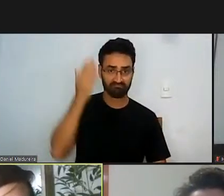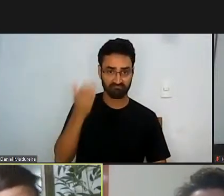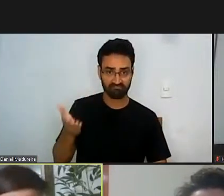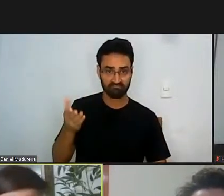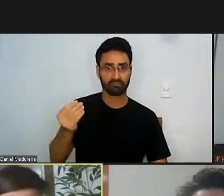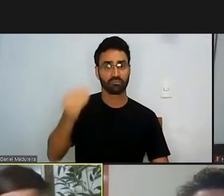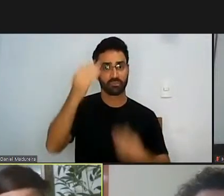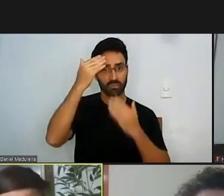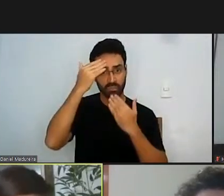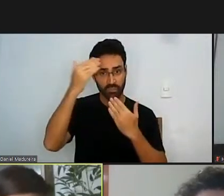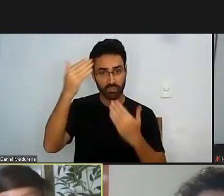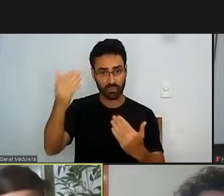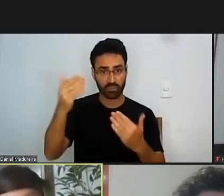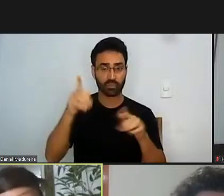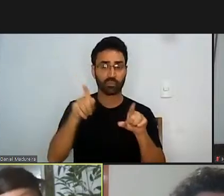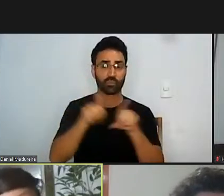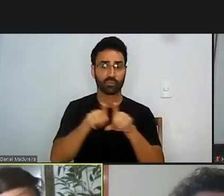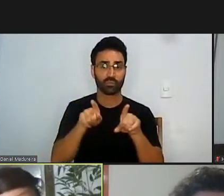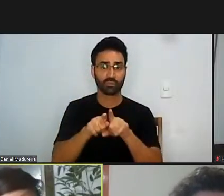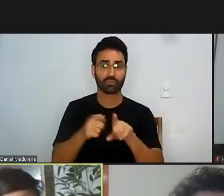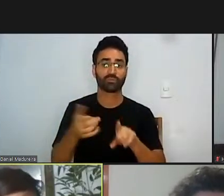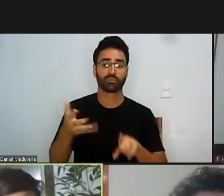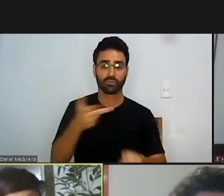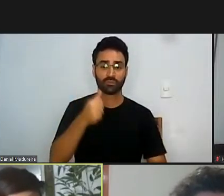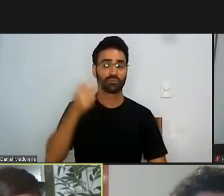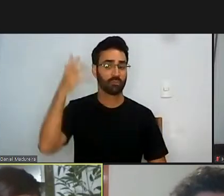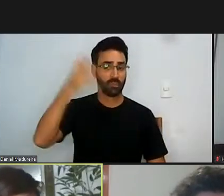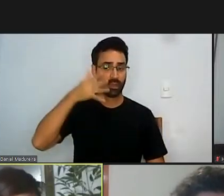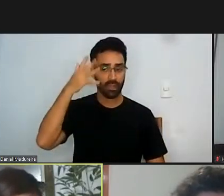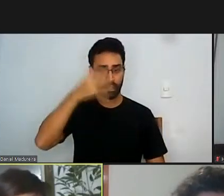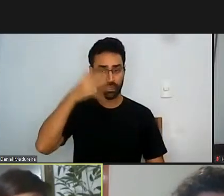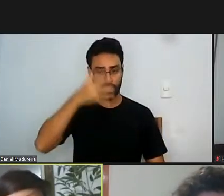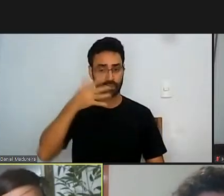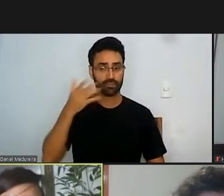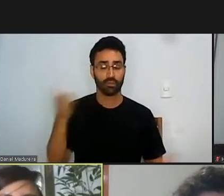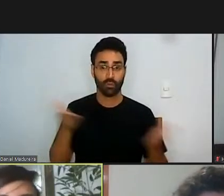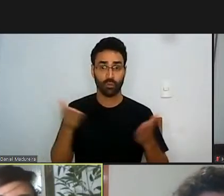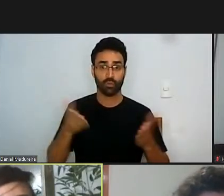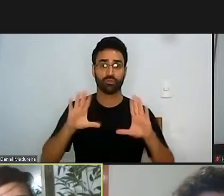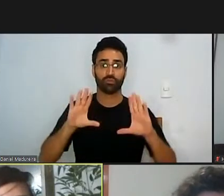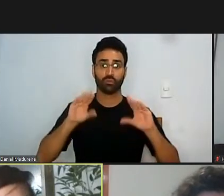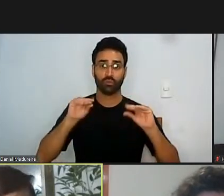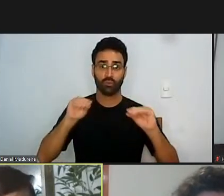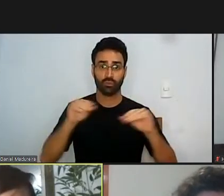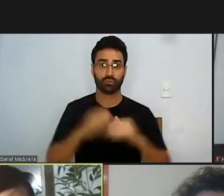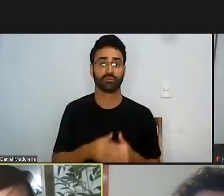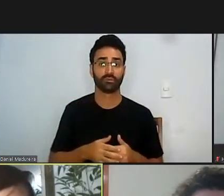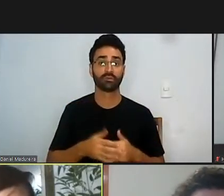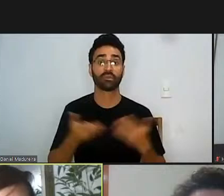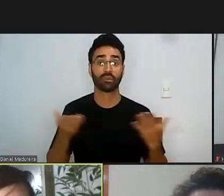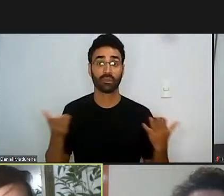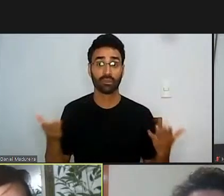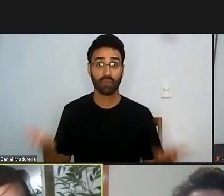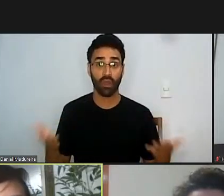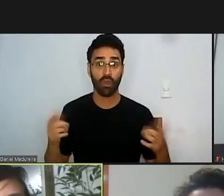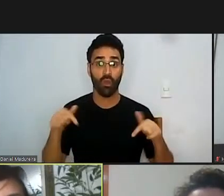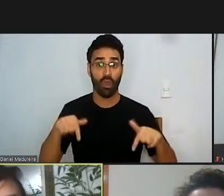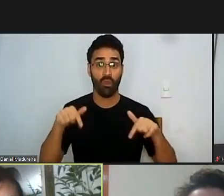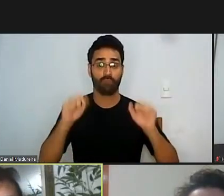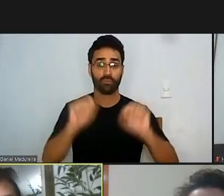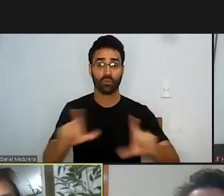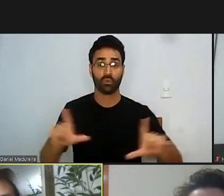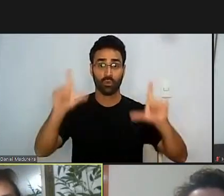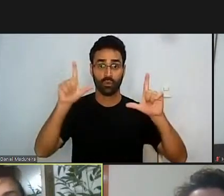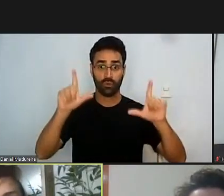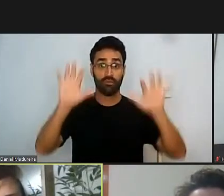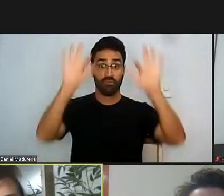Agradecemos essa brilhante palestra do homenageado desta noite. Declaramos encerrada esta sessão solene